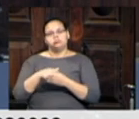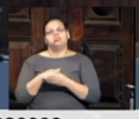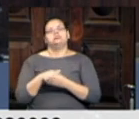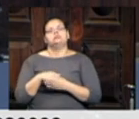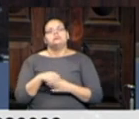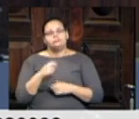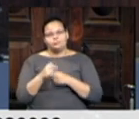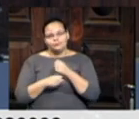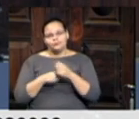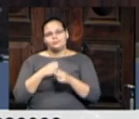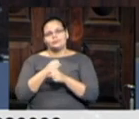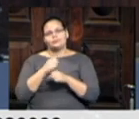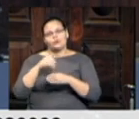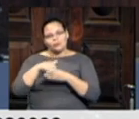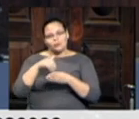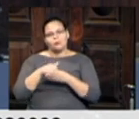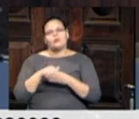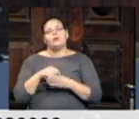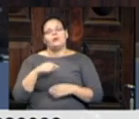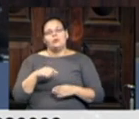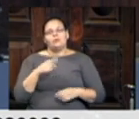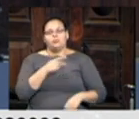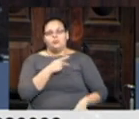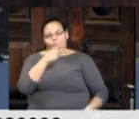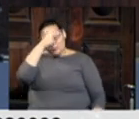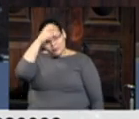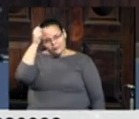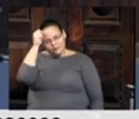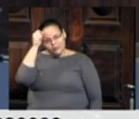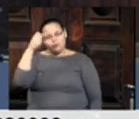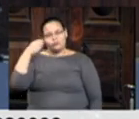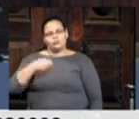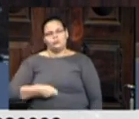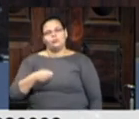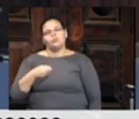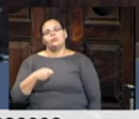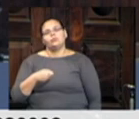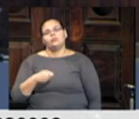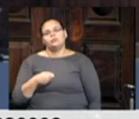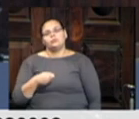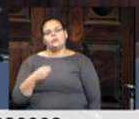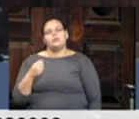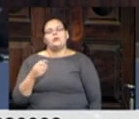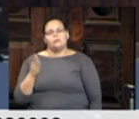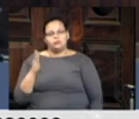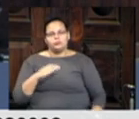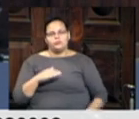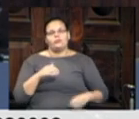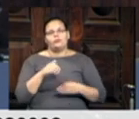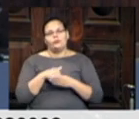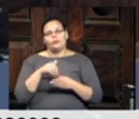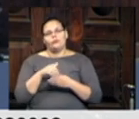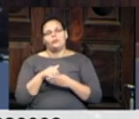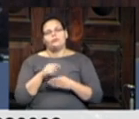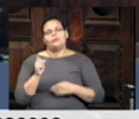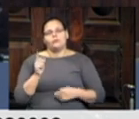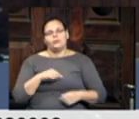os prefeitos, com liminares, se impõem, vêm para o voto, vêm para os